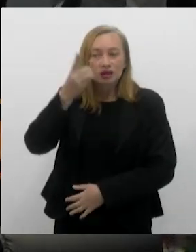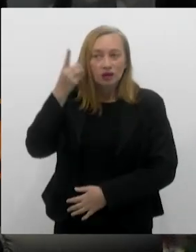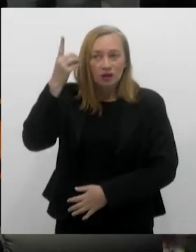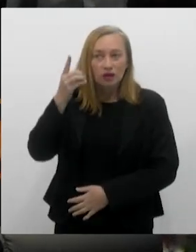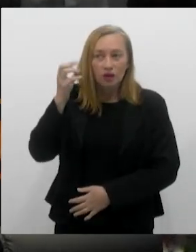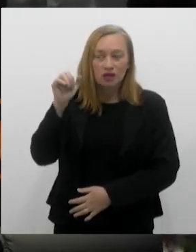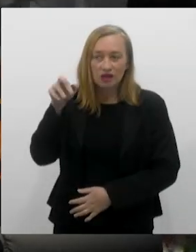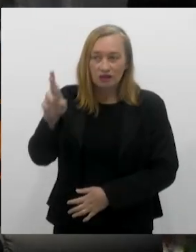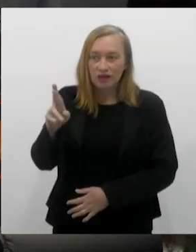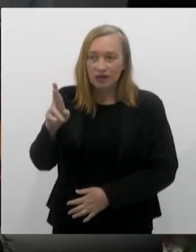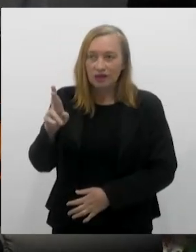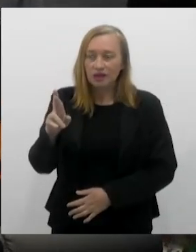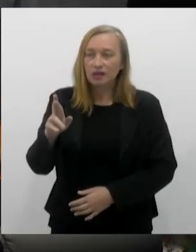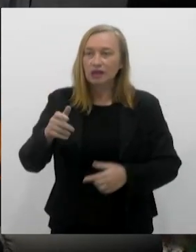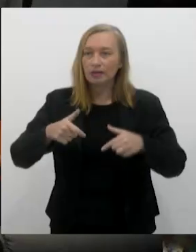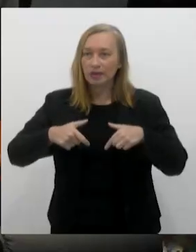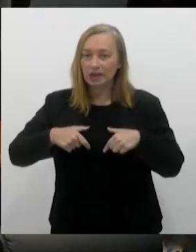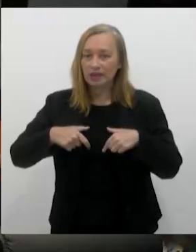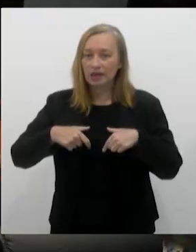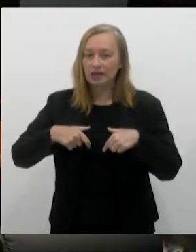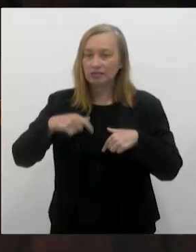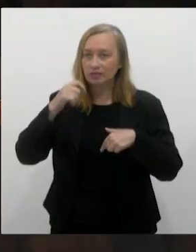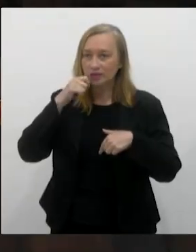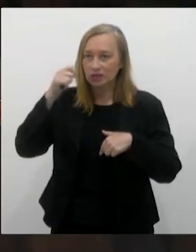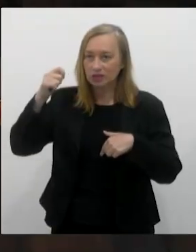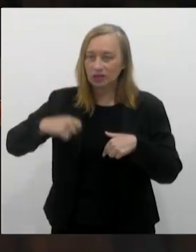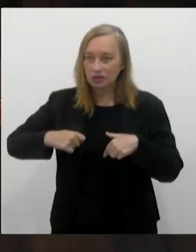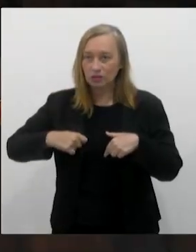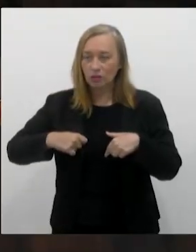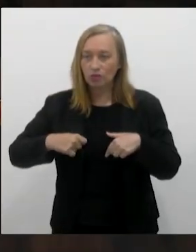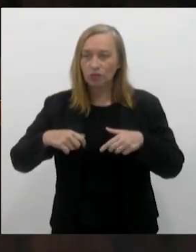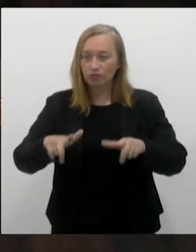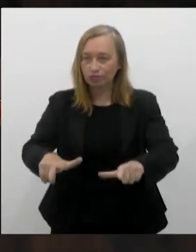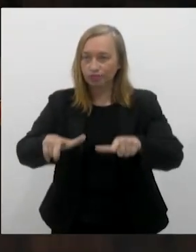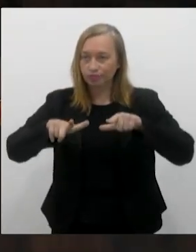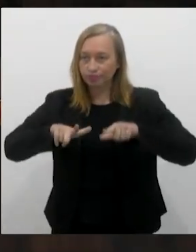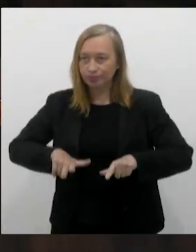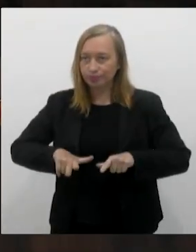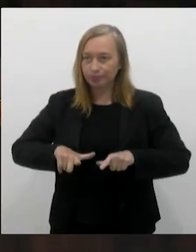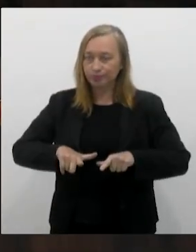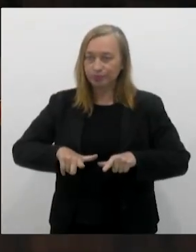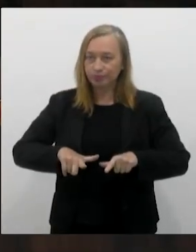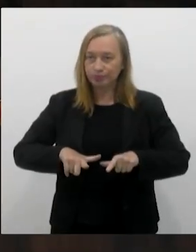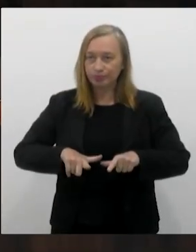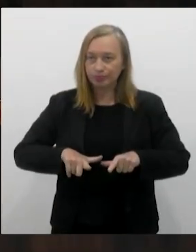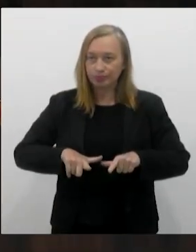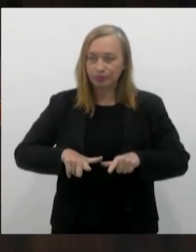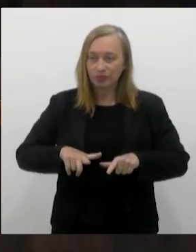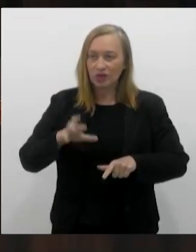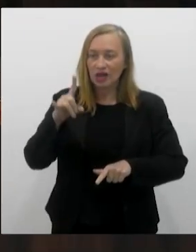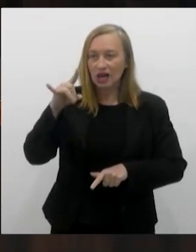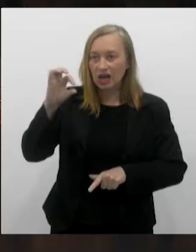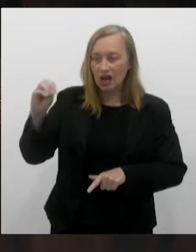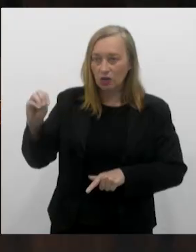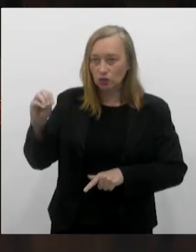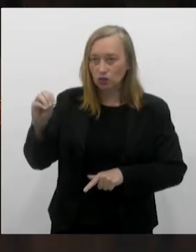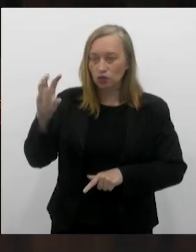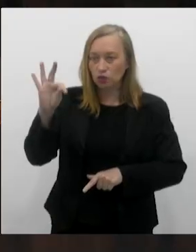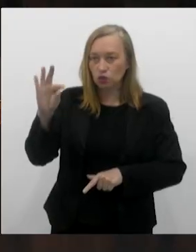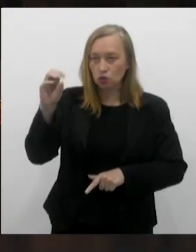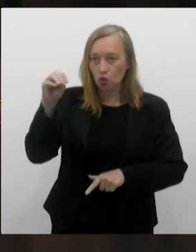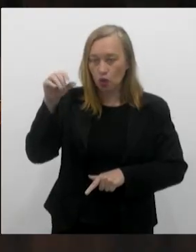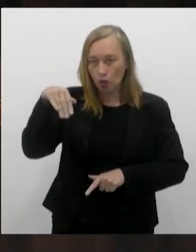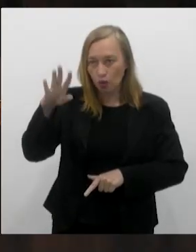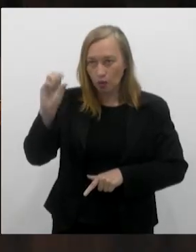Rosenberg Reis, que concede a medalha Tiradentes e o respectivo diploma Ao senhor Cláudio Thomas, presidente